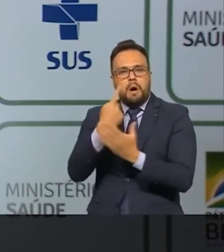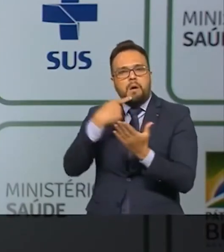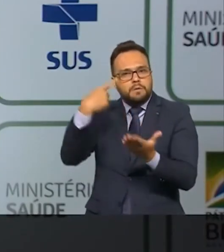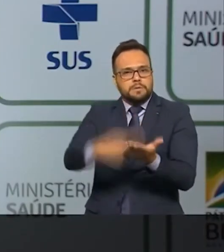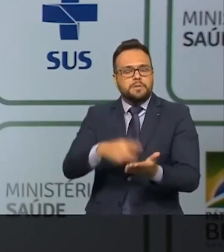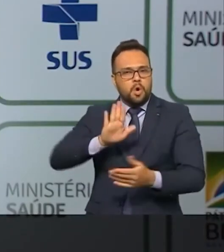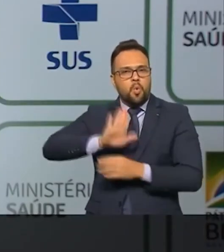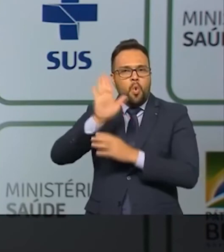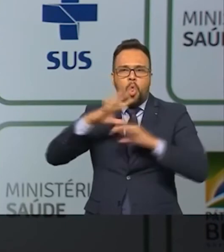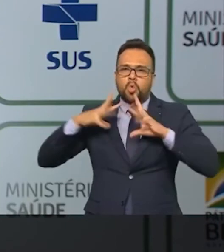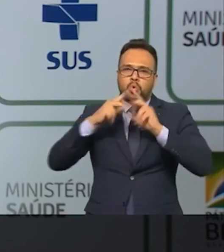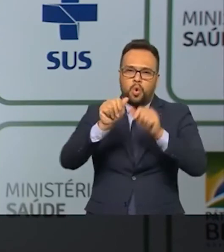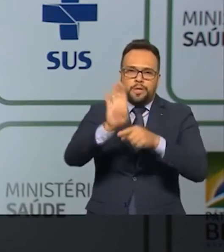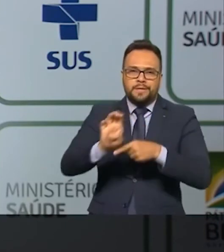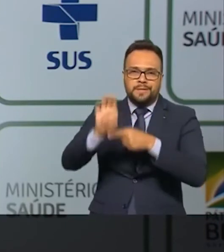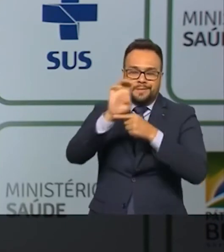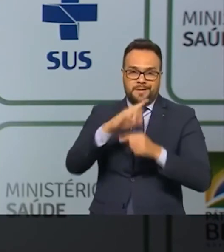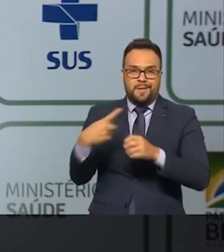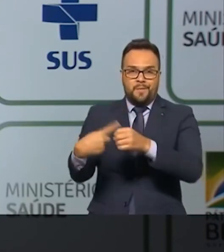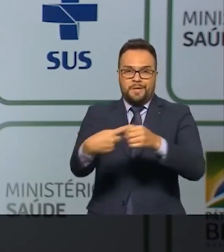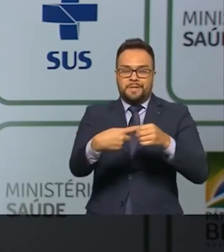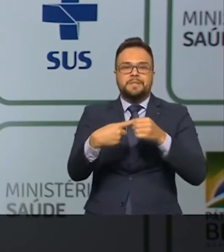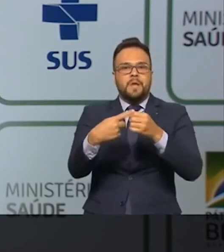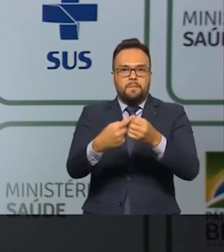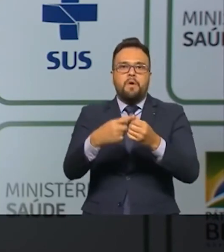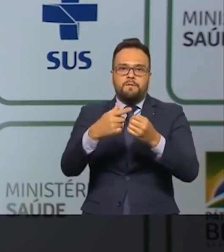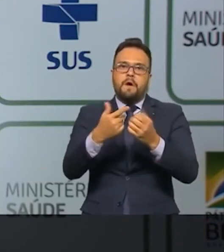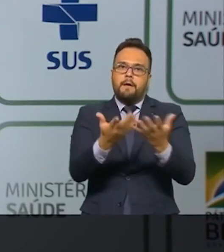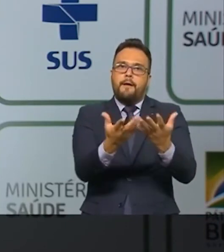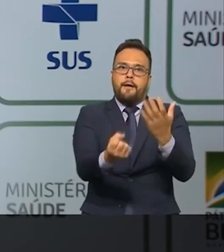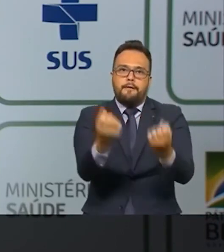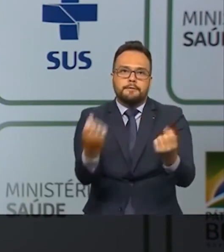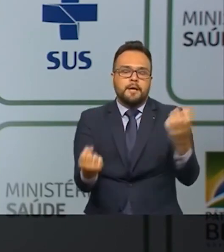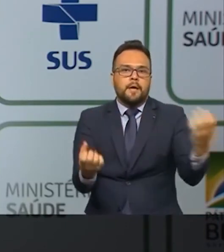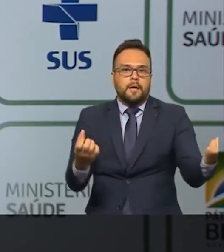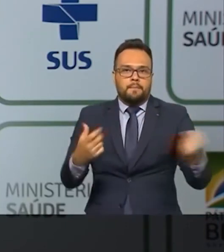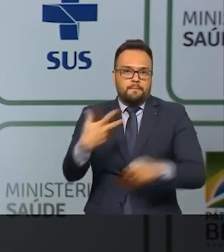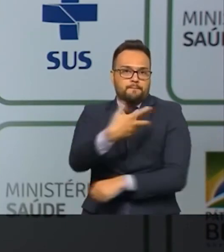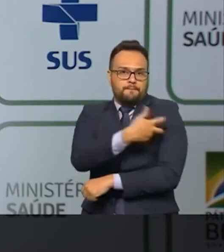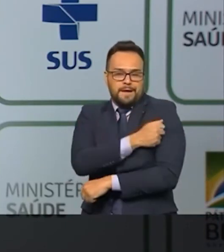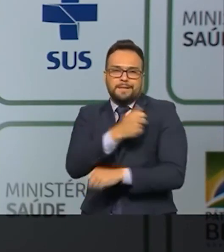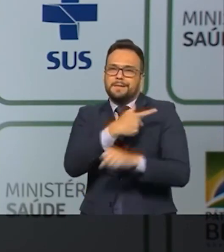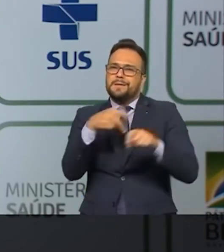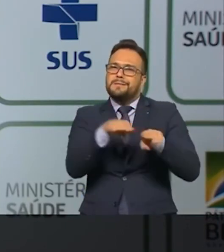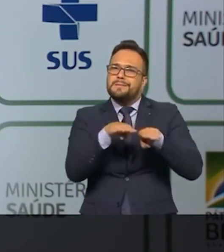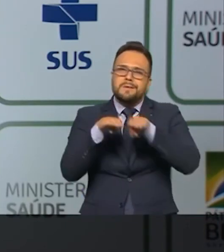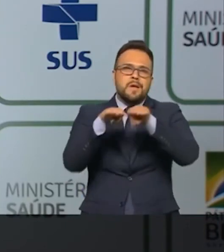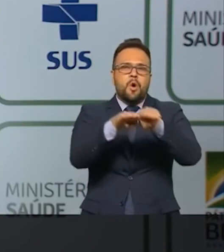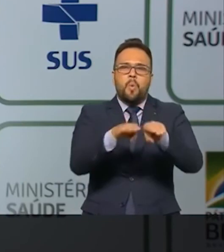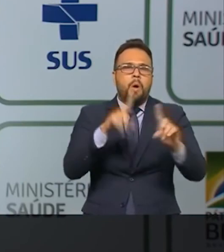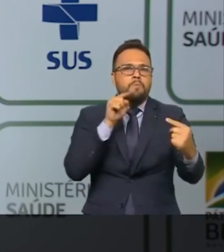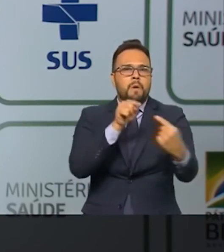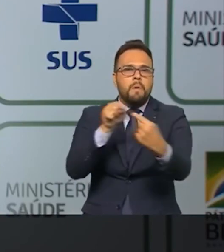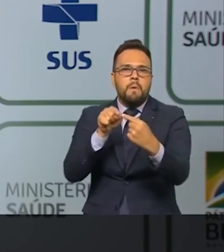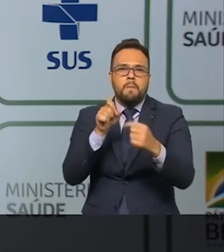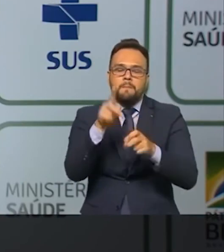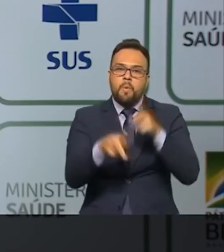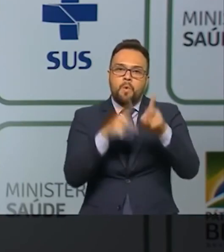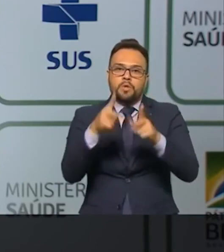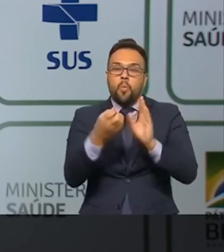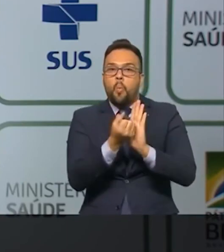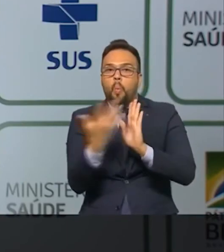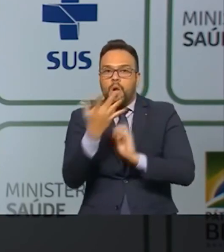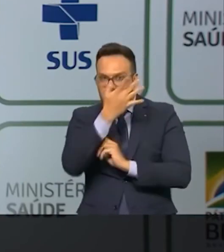estados e municípios receberão a vacina de forma simultânea, igualitária e proporcional à sua população. No